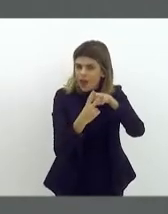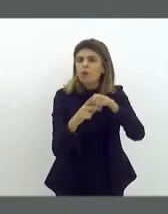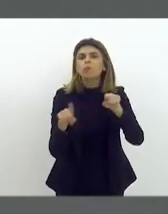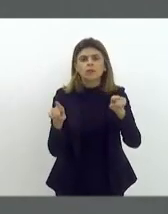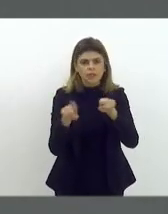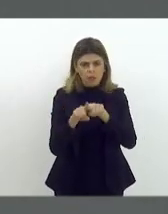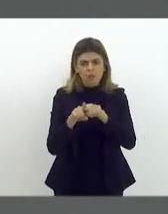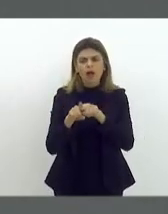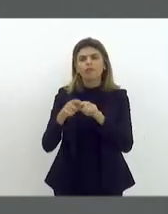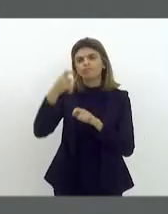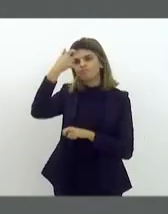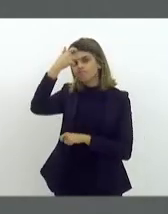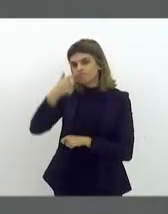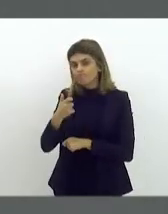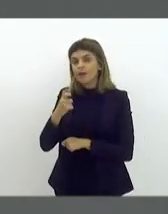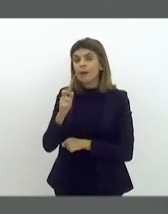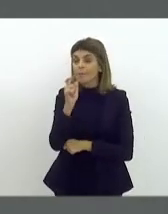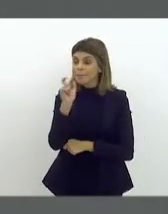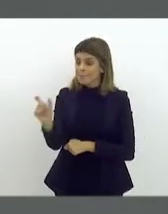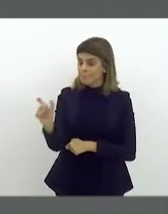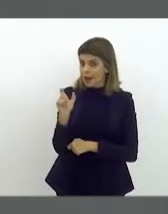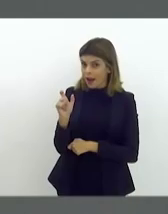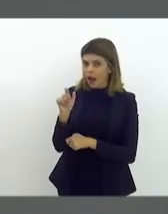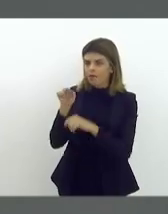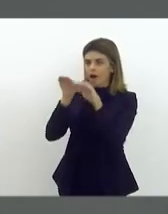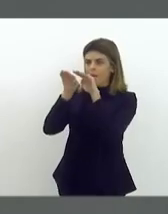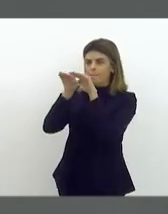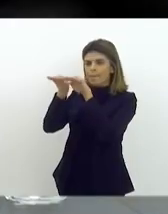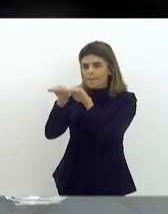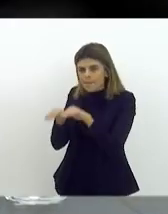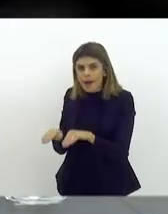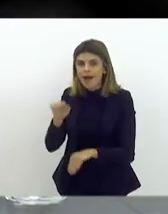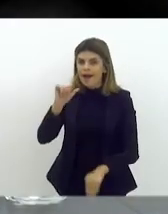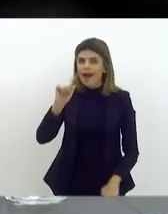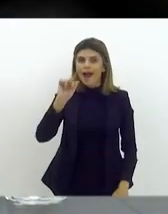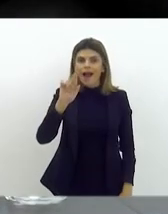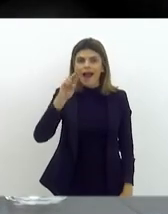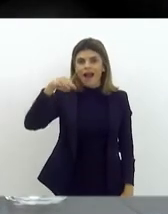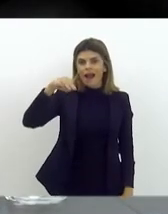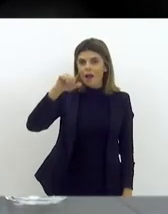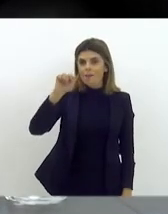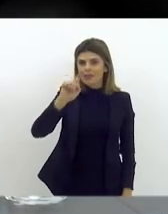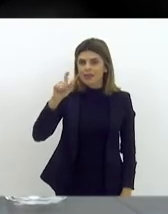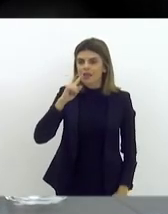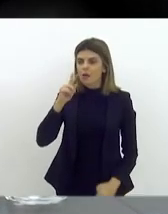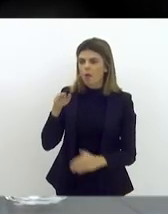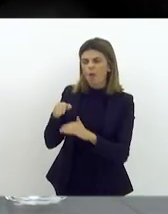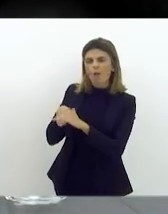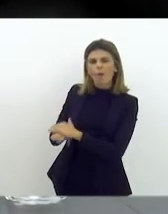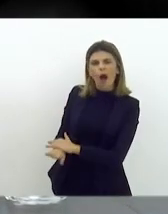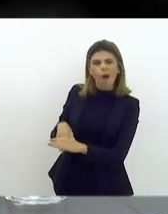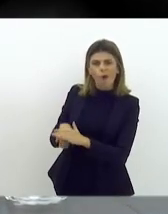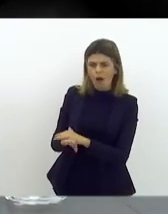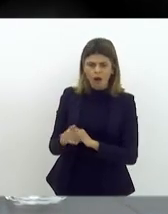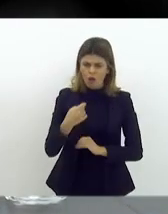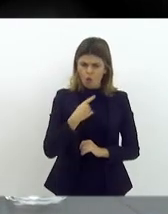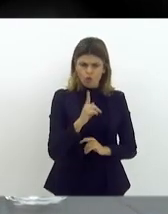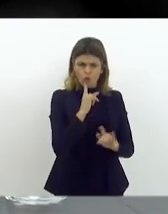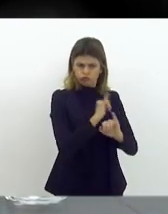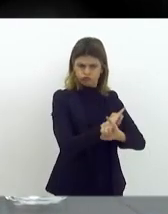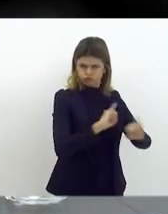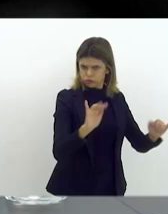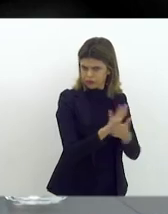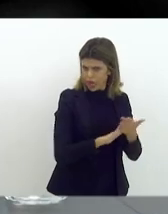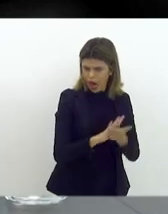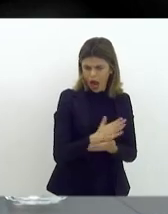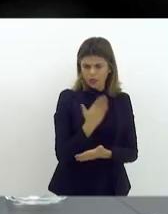também a conduta de armazenar né então embora pessoas vezes não tem advogado não tem registrado aquilo ali